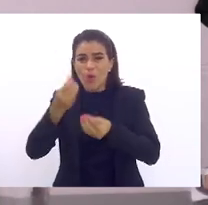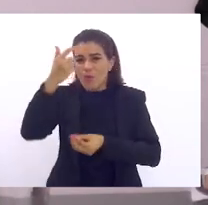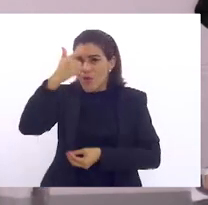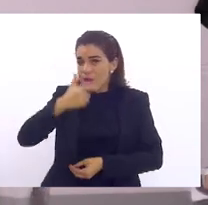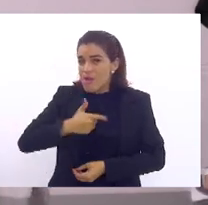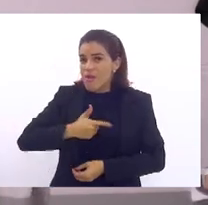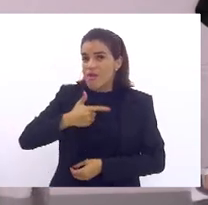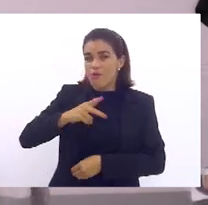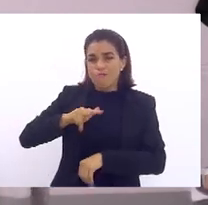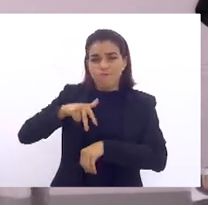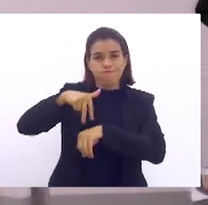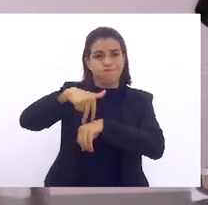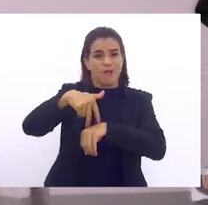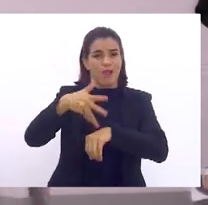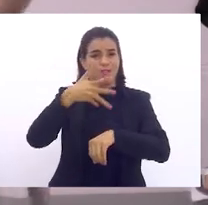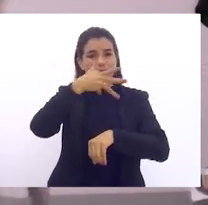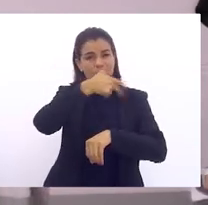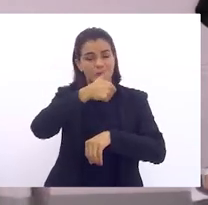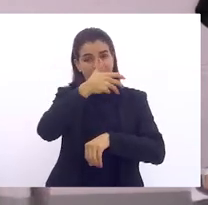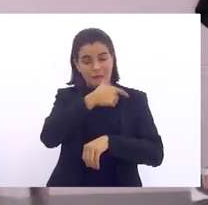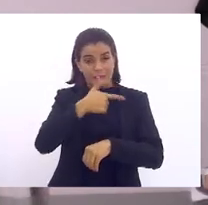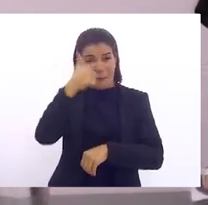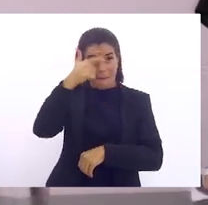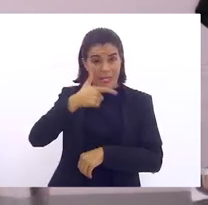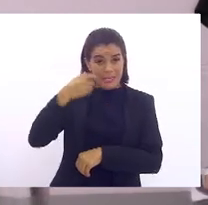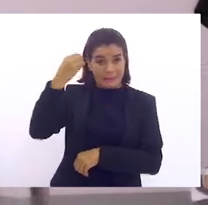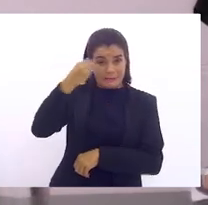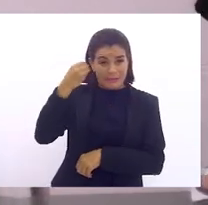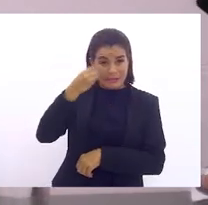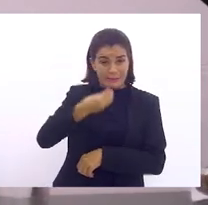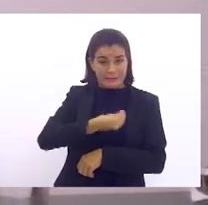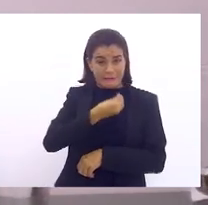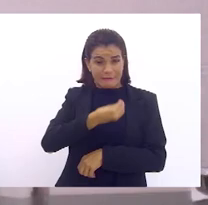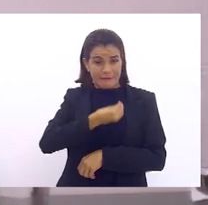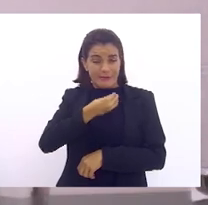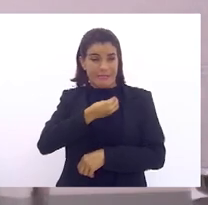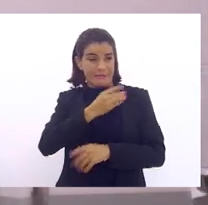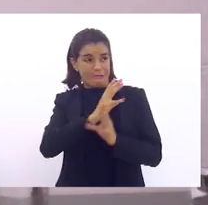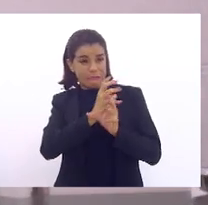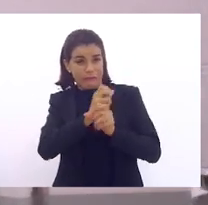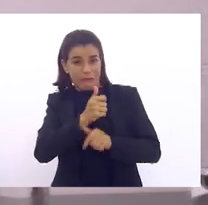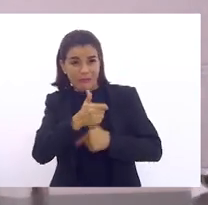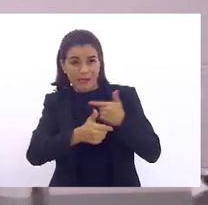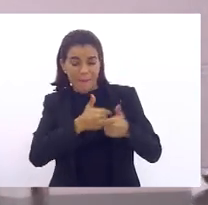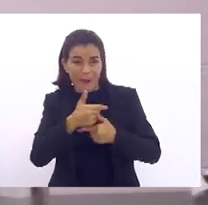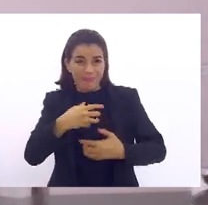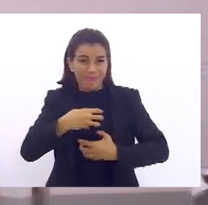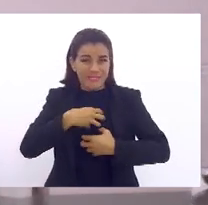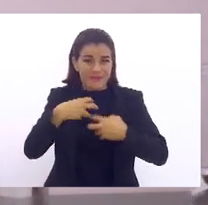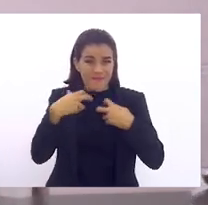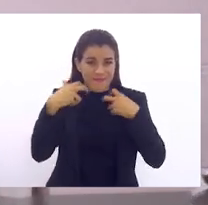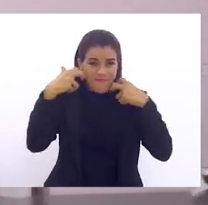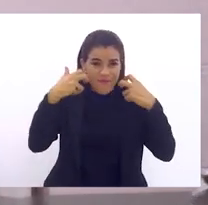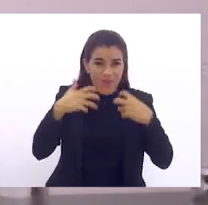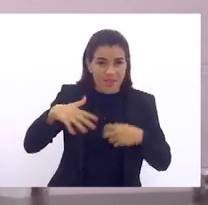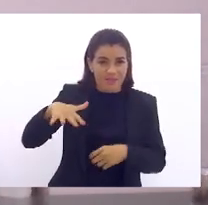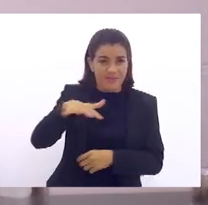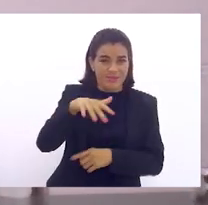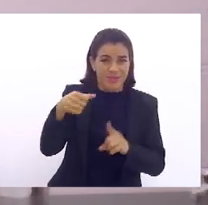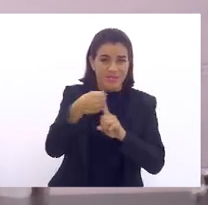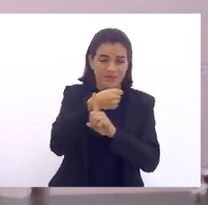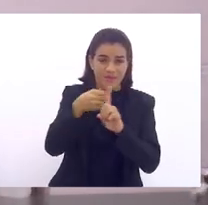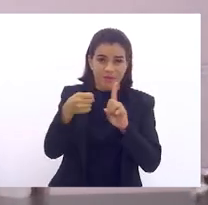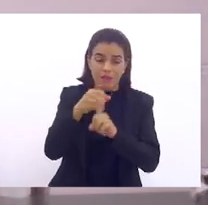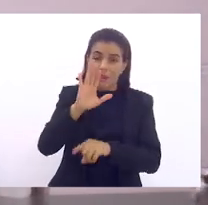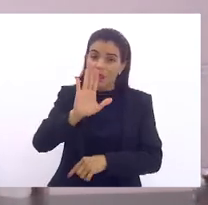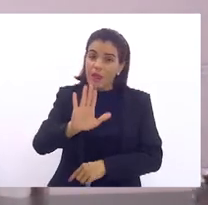sobrevivente Mas pela minha experiência de vida e de trabalho né vergonhada de estar naquela situação e ela disse para mim Michele